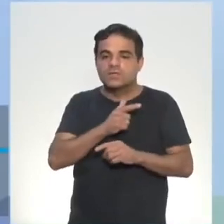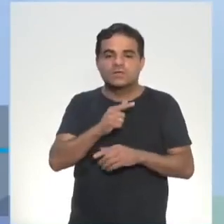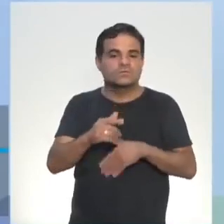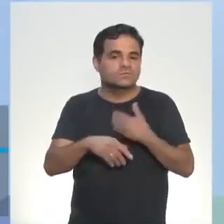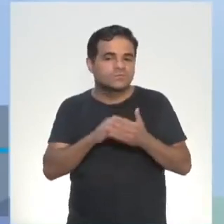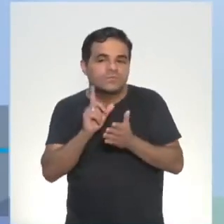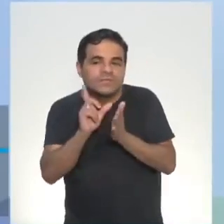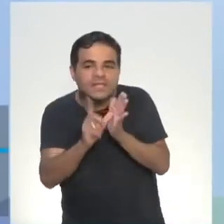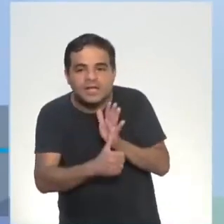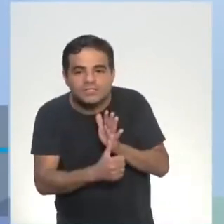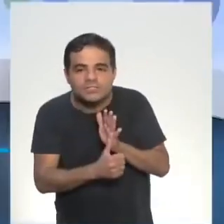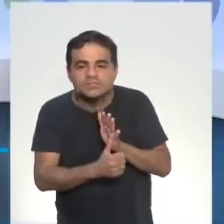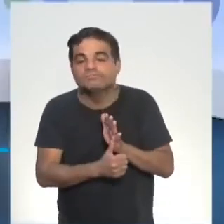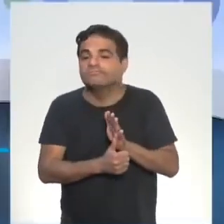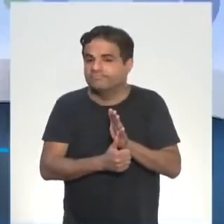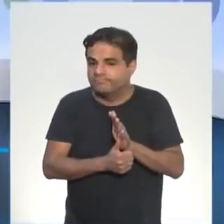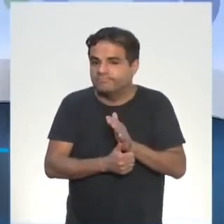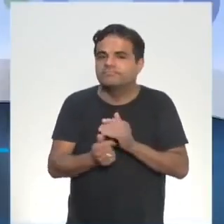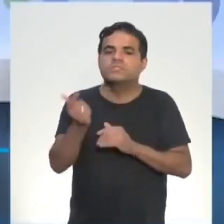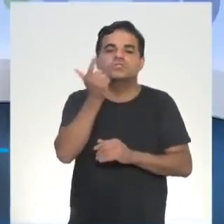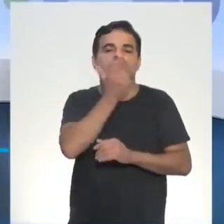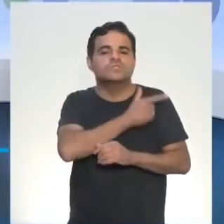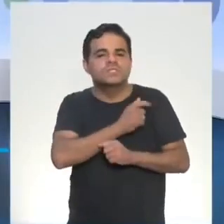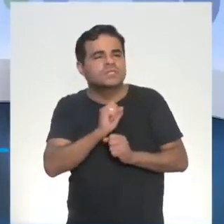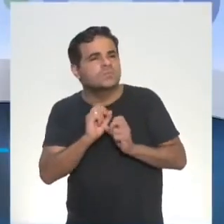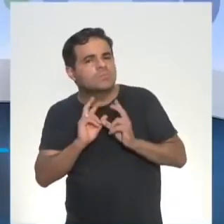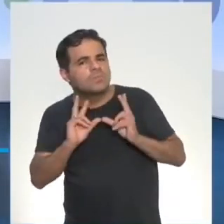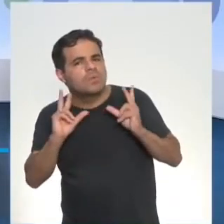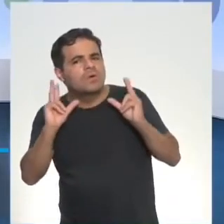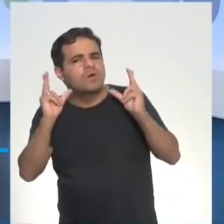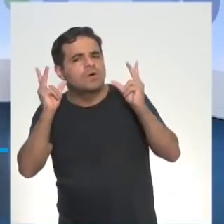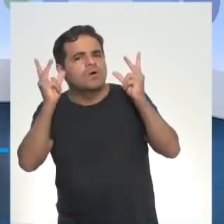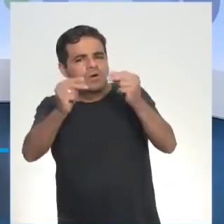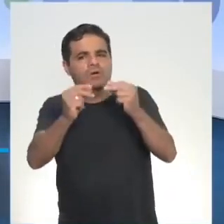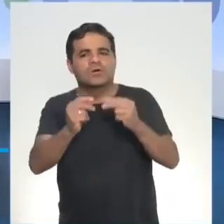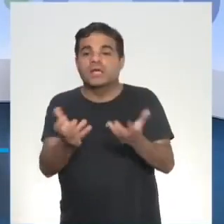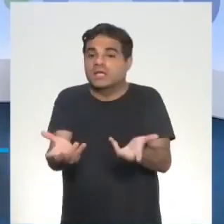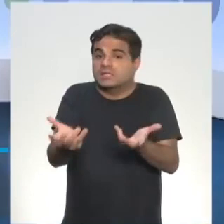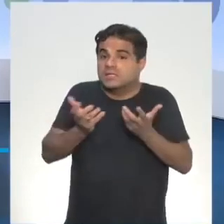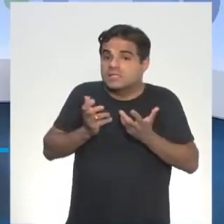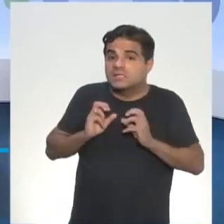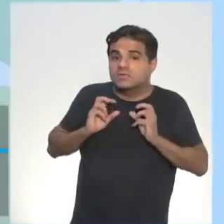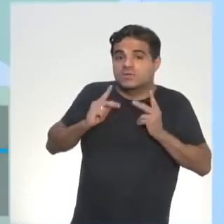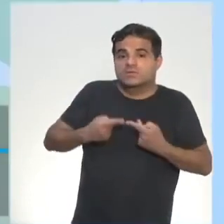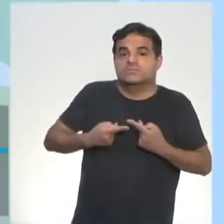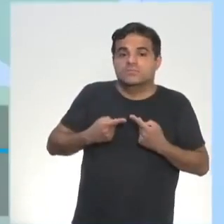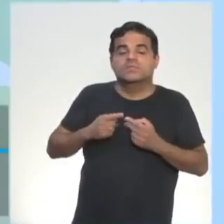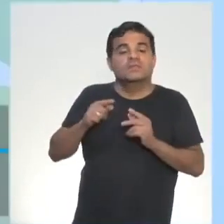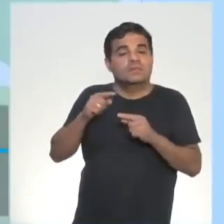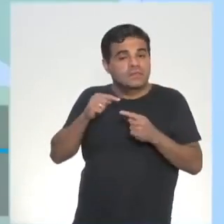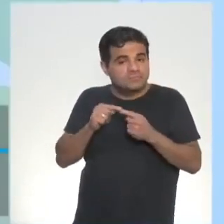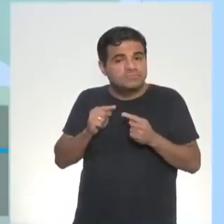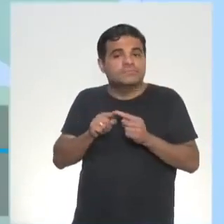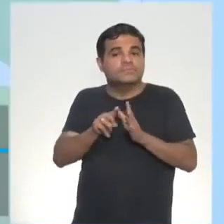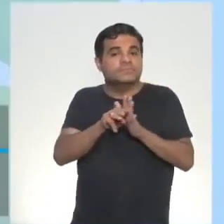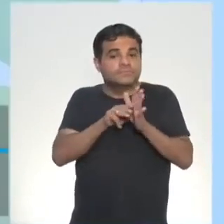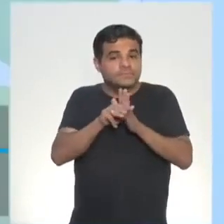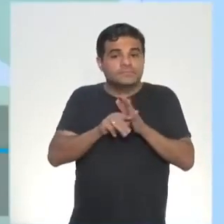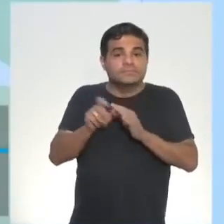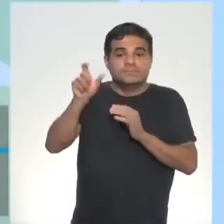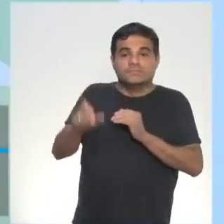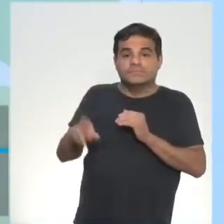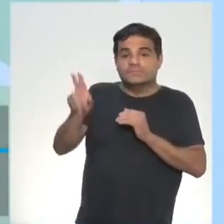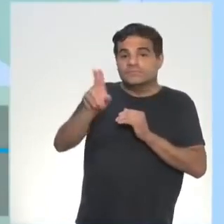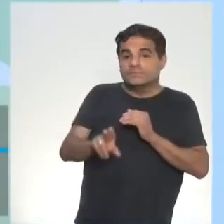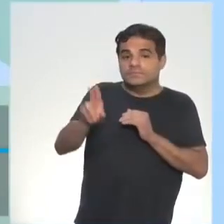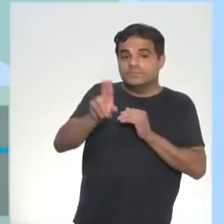foi tardio, foi, mas foi. ele conseguiu o reconhecimento que ele tanto merecia. E tem a ver também com a metodologia que ele usou. Você